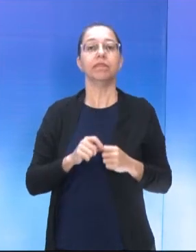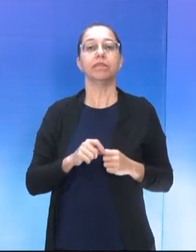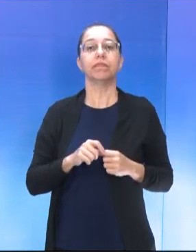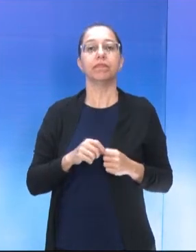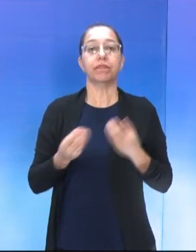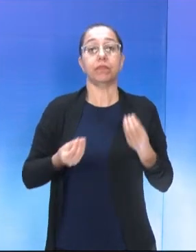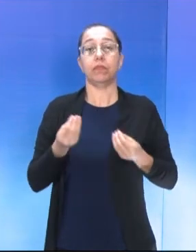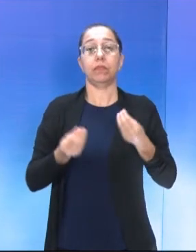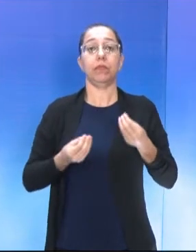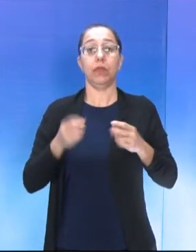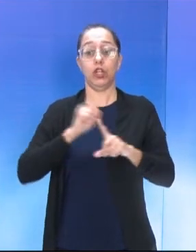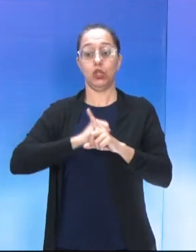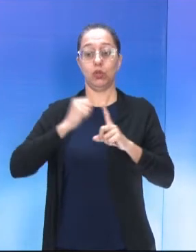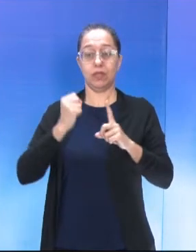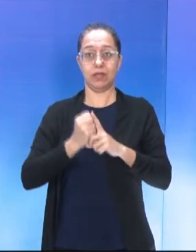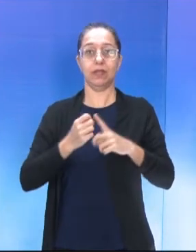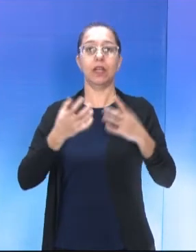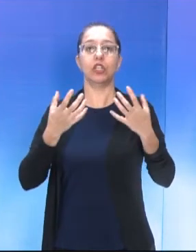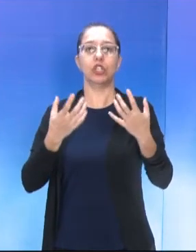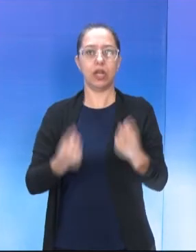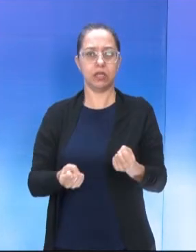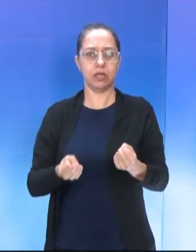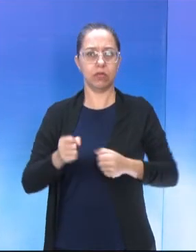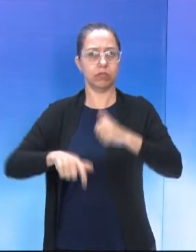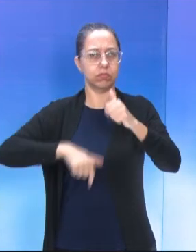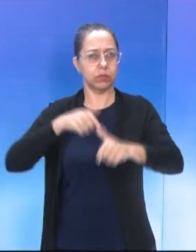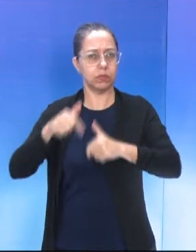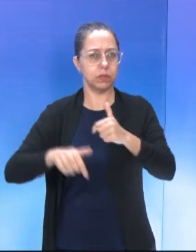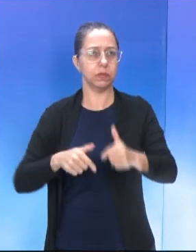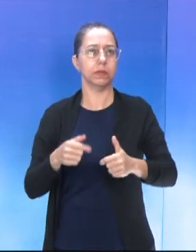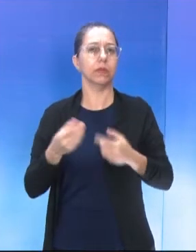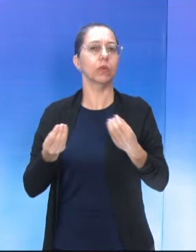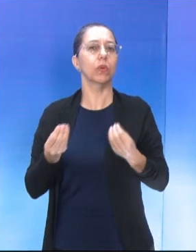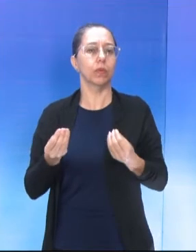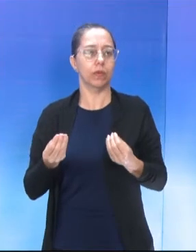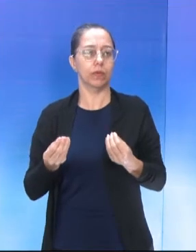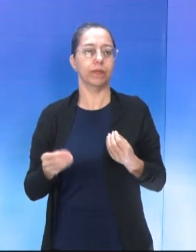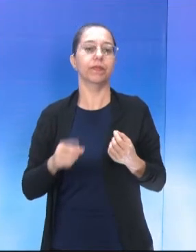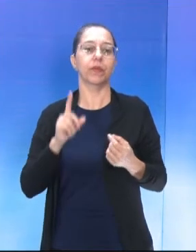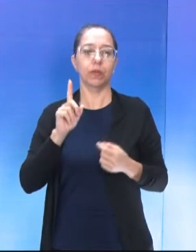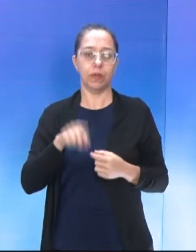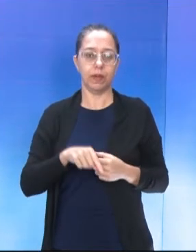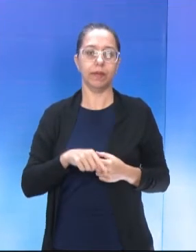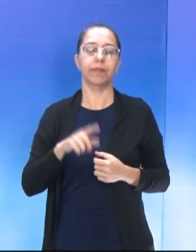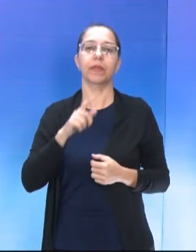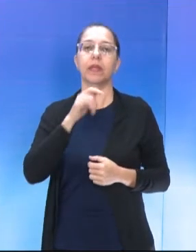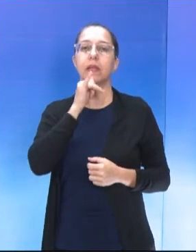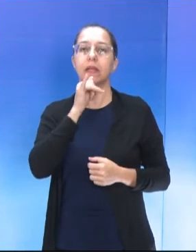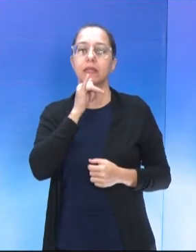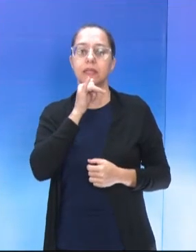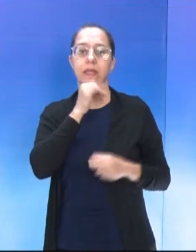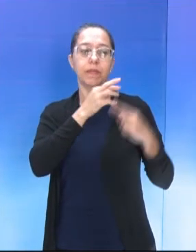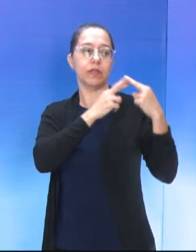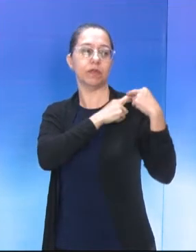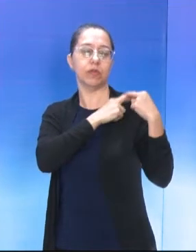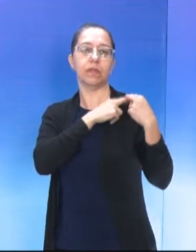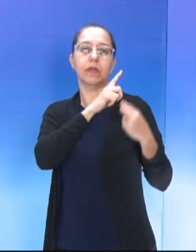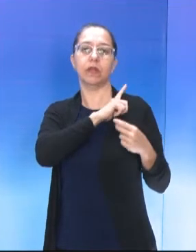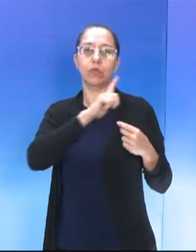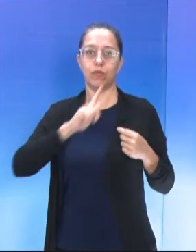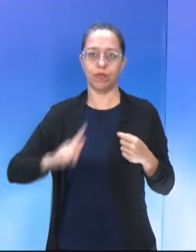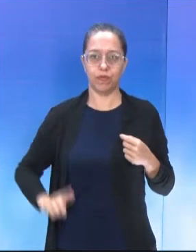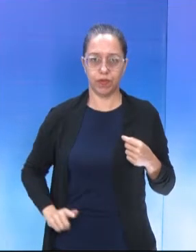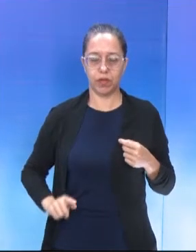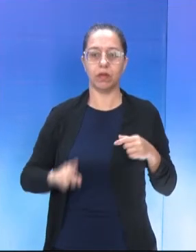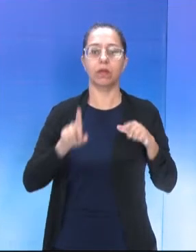ações da sociedade. Assim como eu coloquei exemplos que são do governo, exemplos que são de responsabilidade dos governos, aí tem